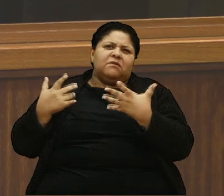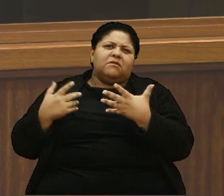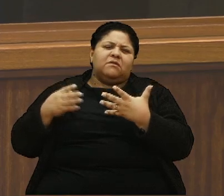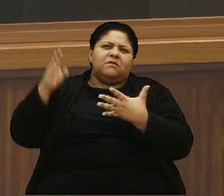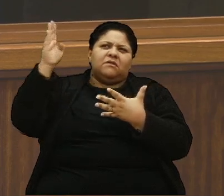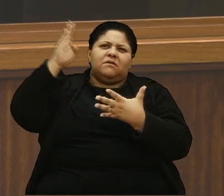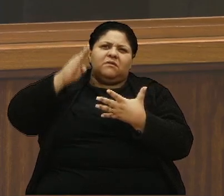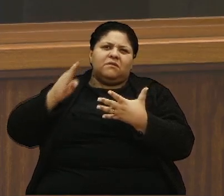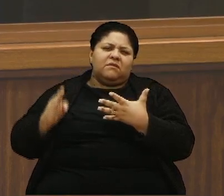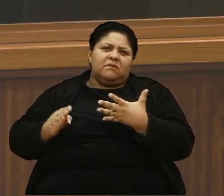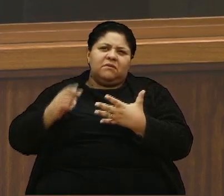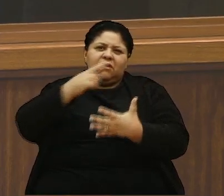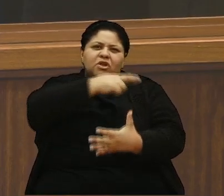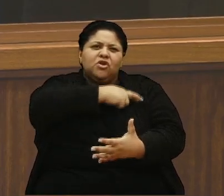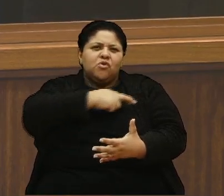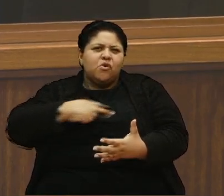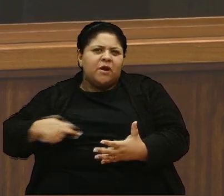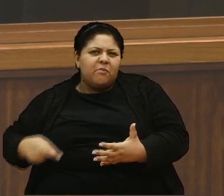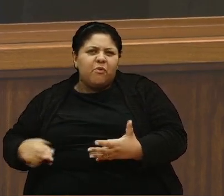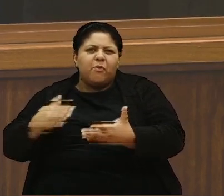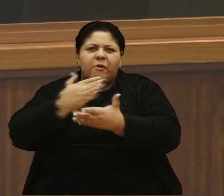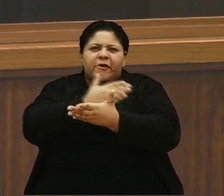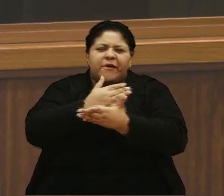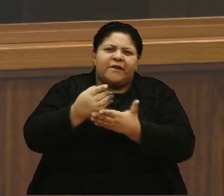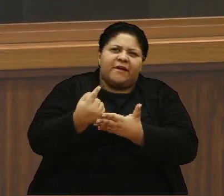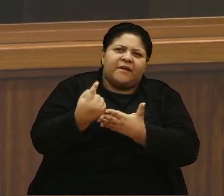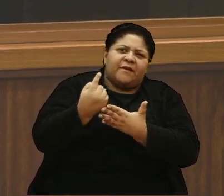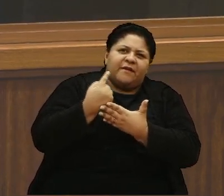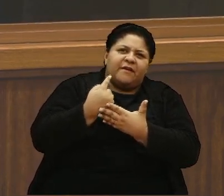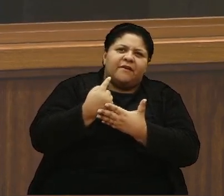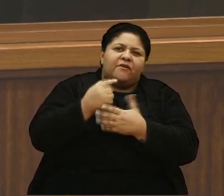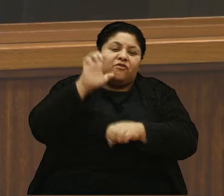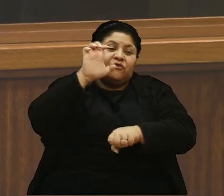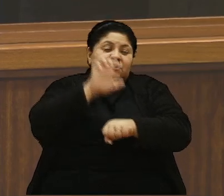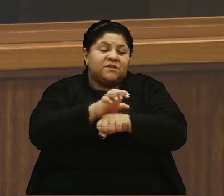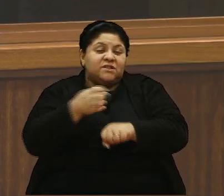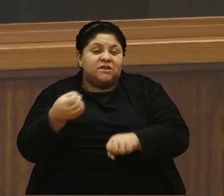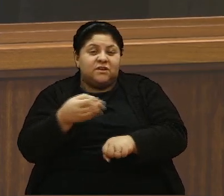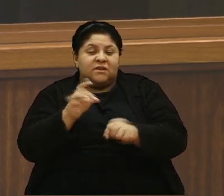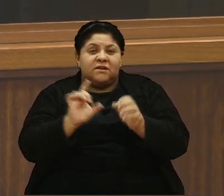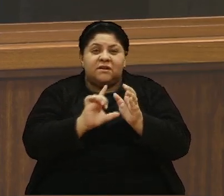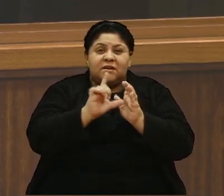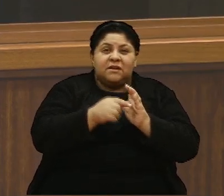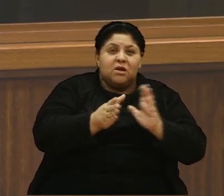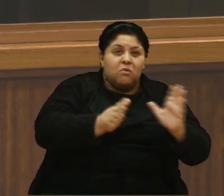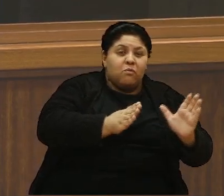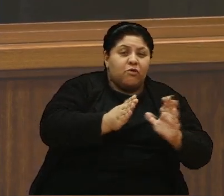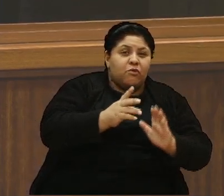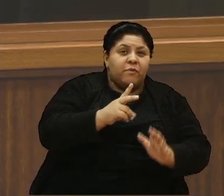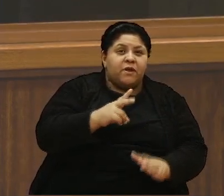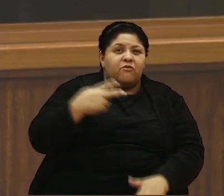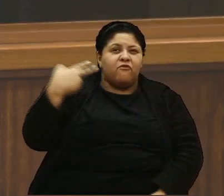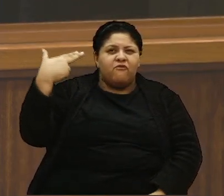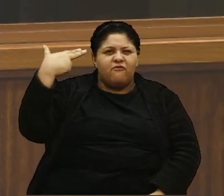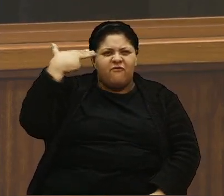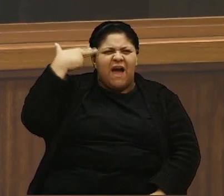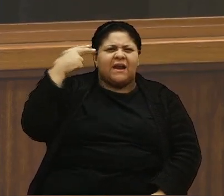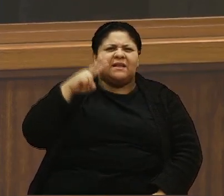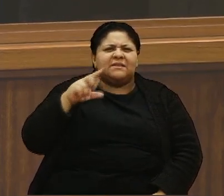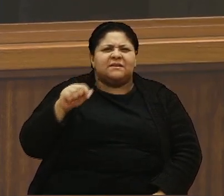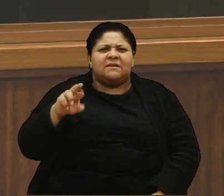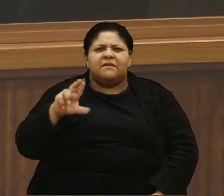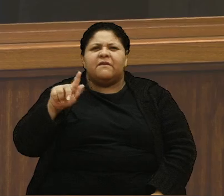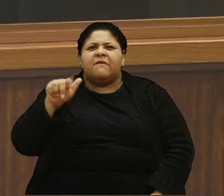Brasil República no início, lá na época do Estado Novo, depois na era Vargas, quando teve esses debates de